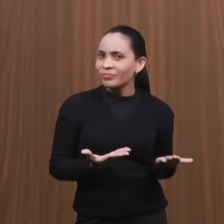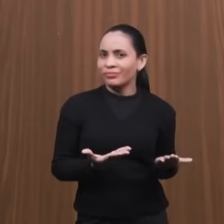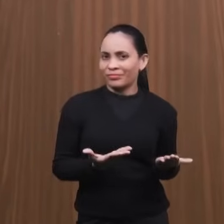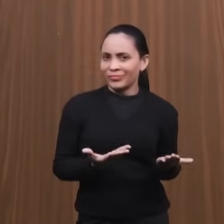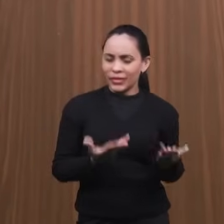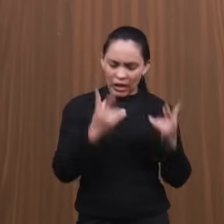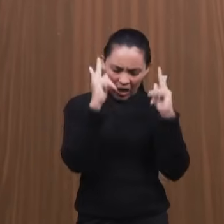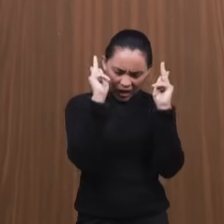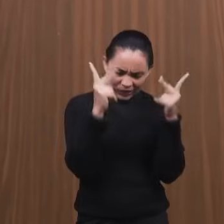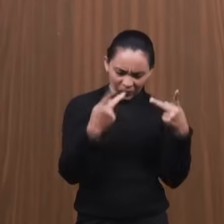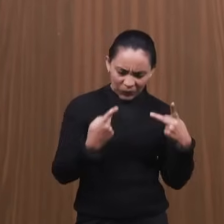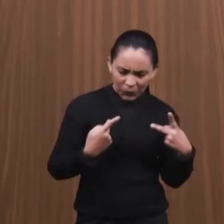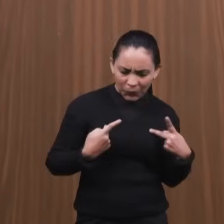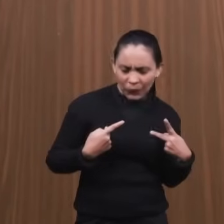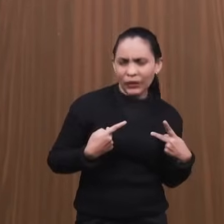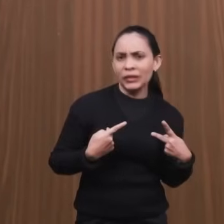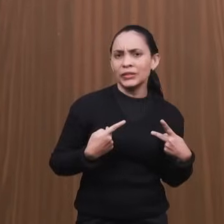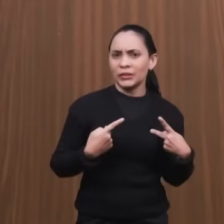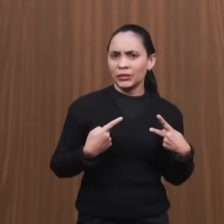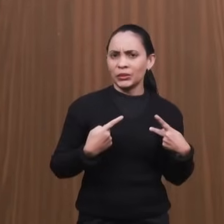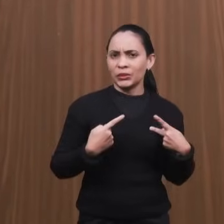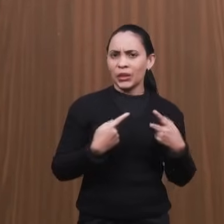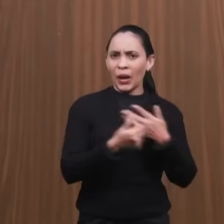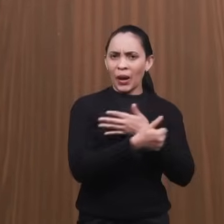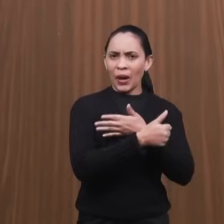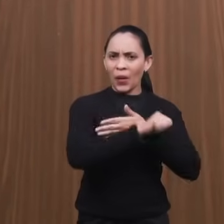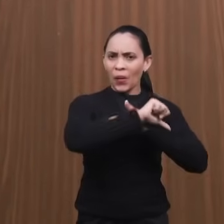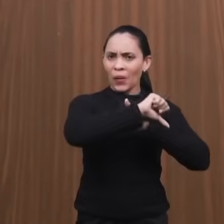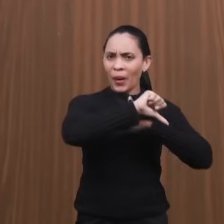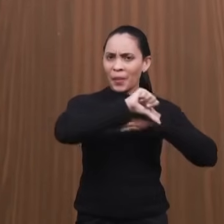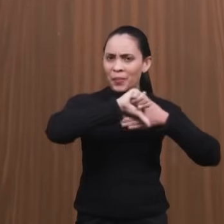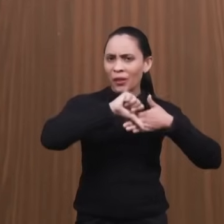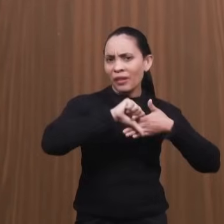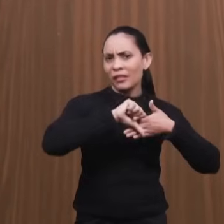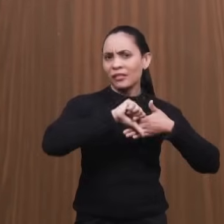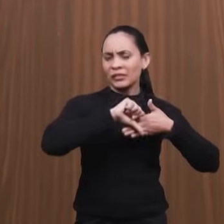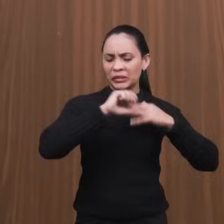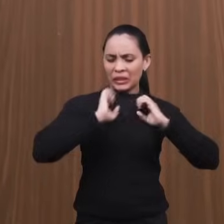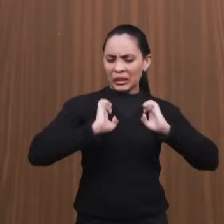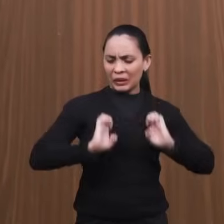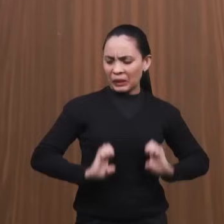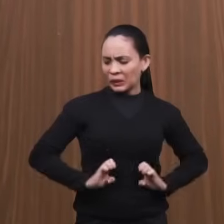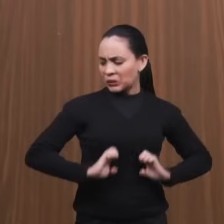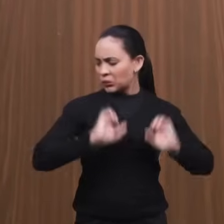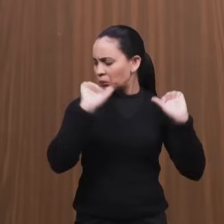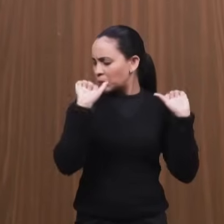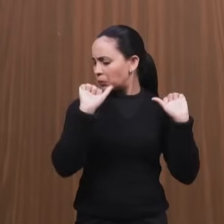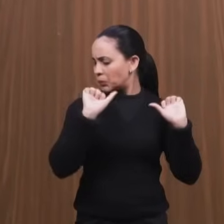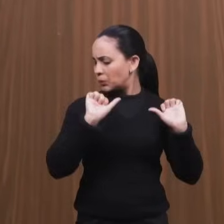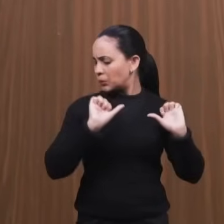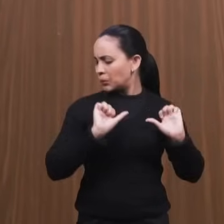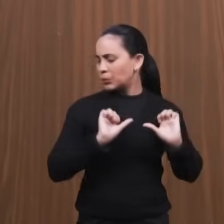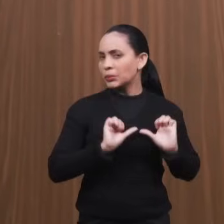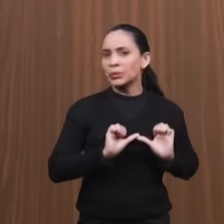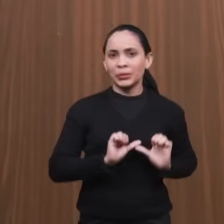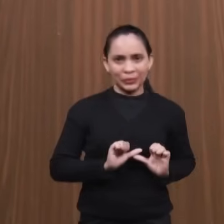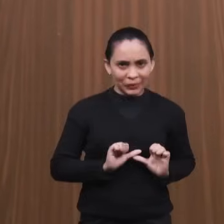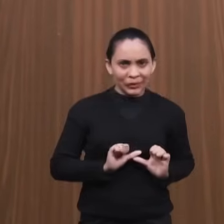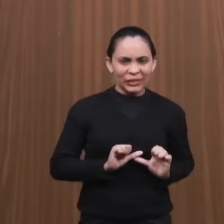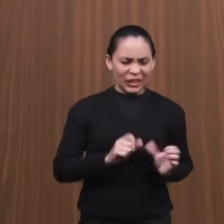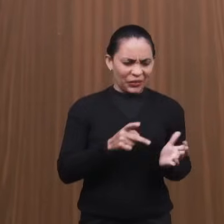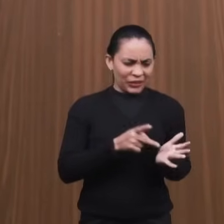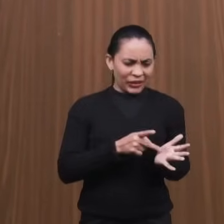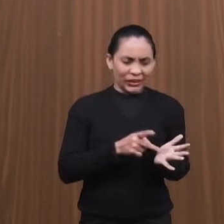humano, a inversão de valores para o errado, a moral, a honestidade,